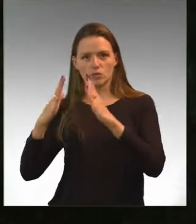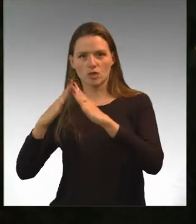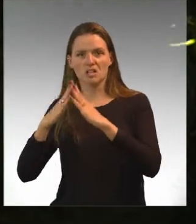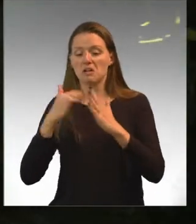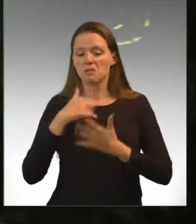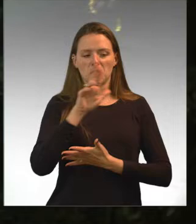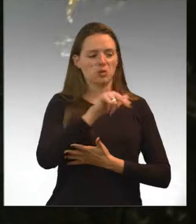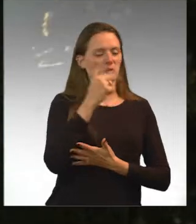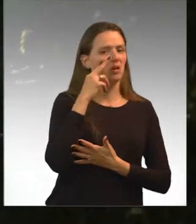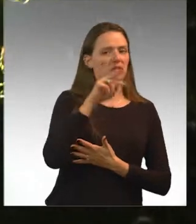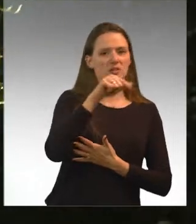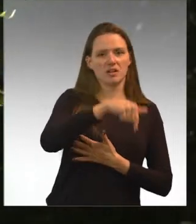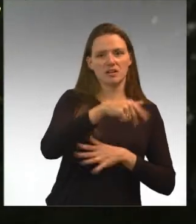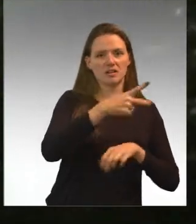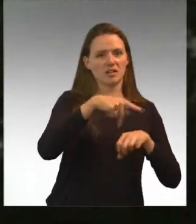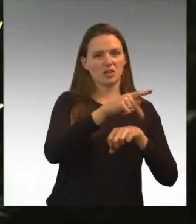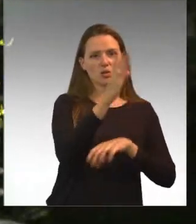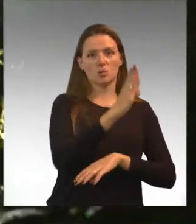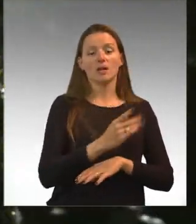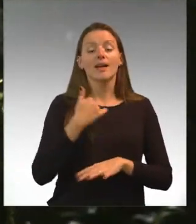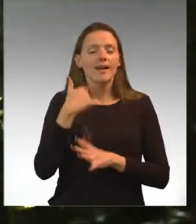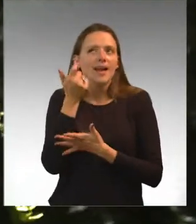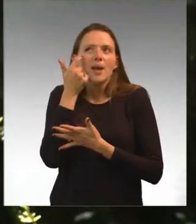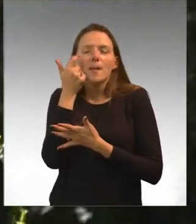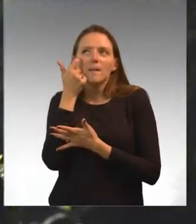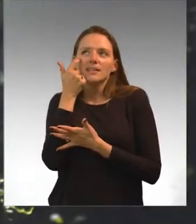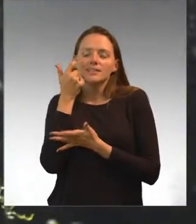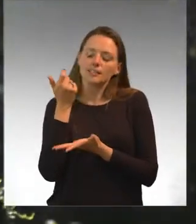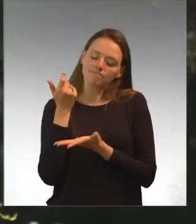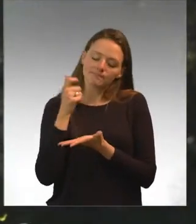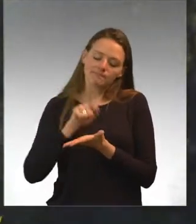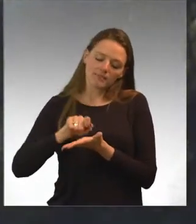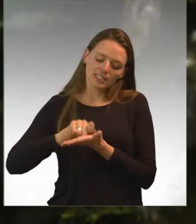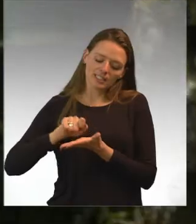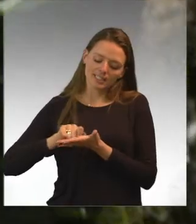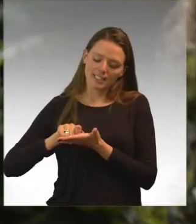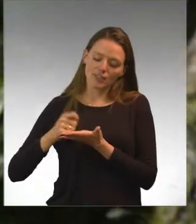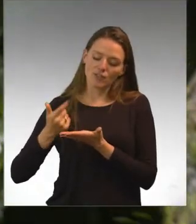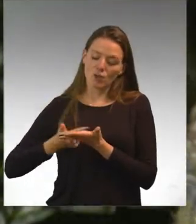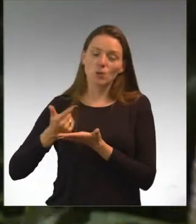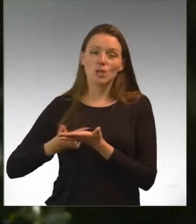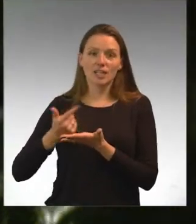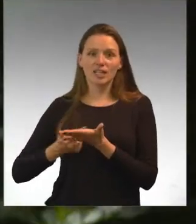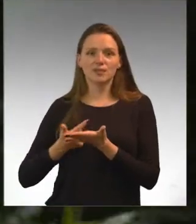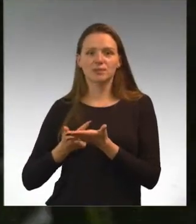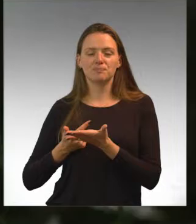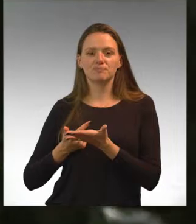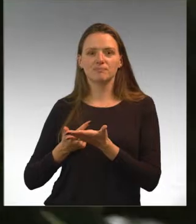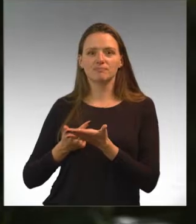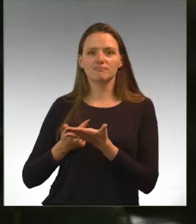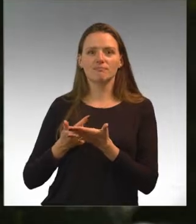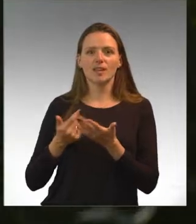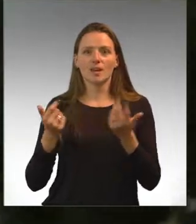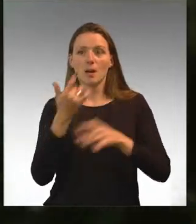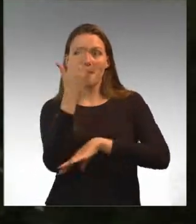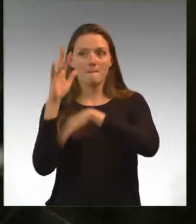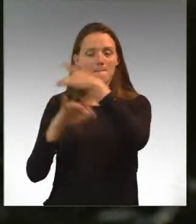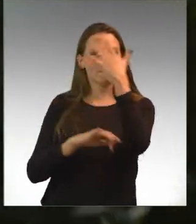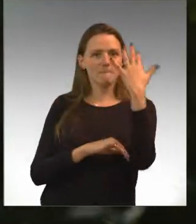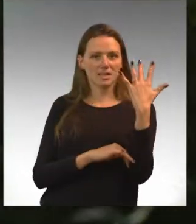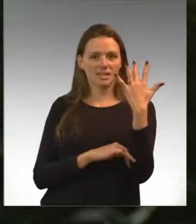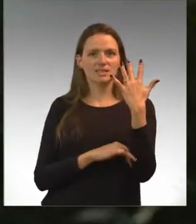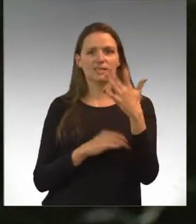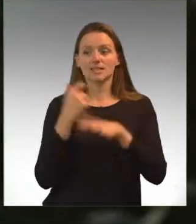ter usado. Pensei até em escrever um livro que é plantas gaúchas com potencial para